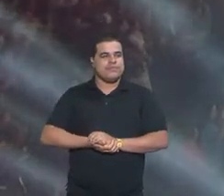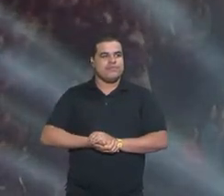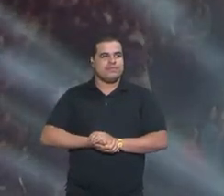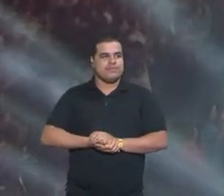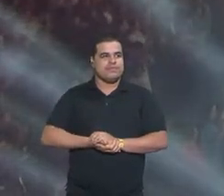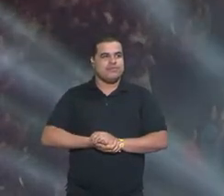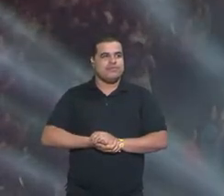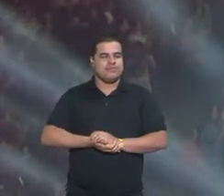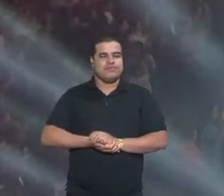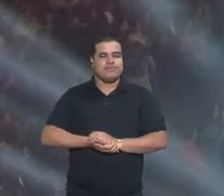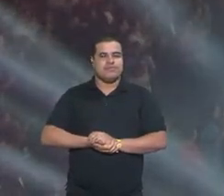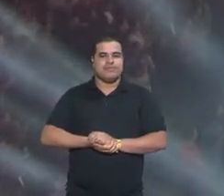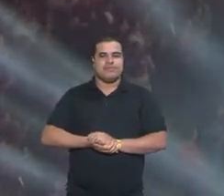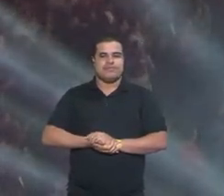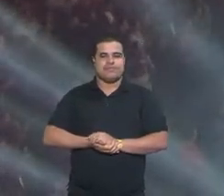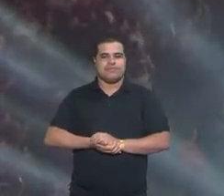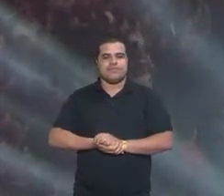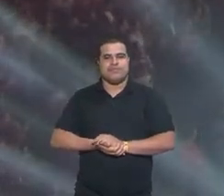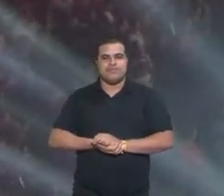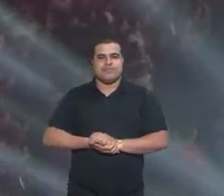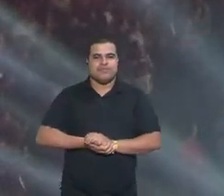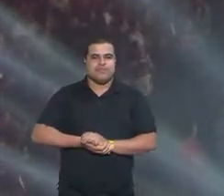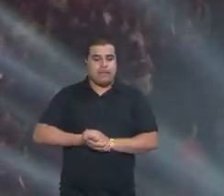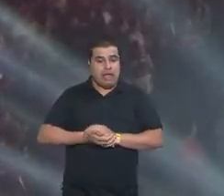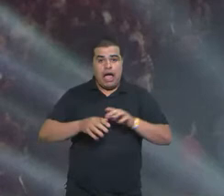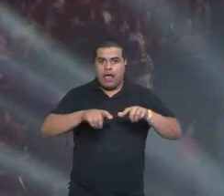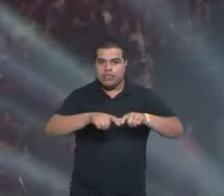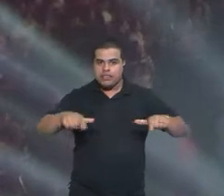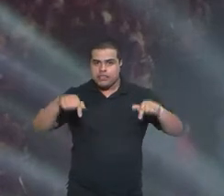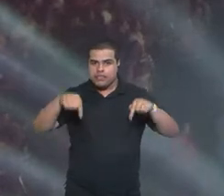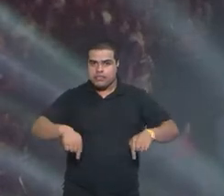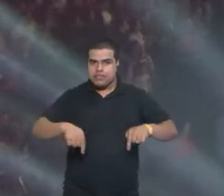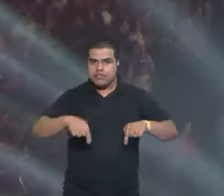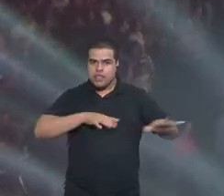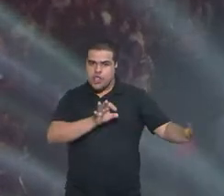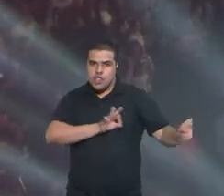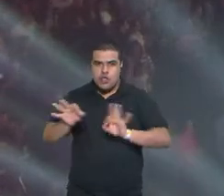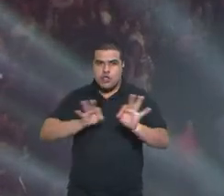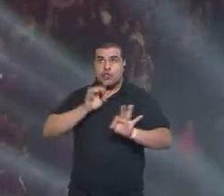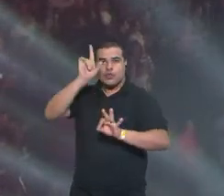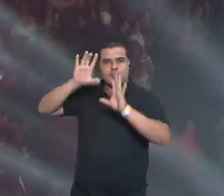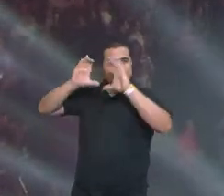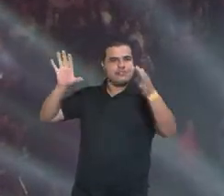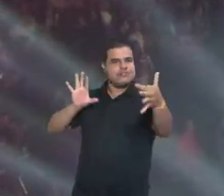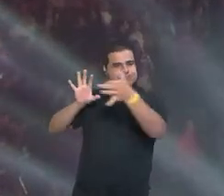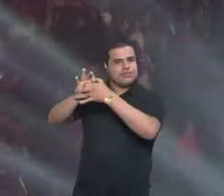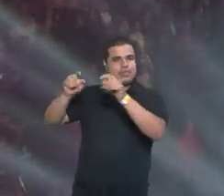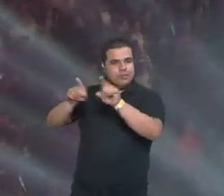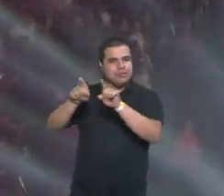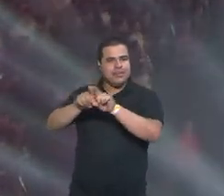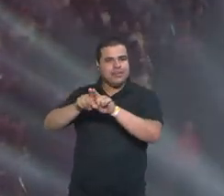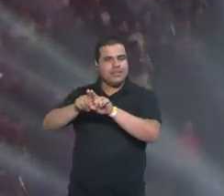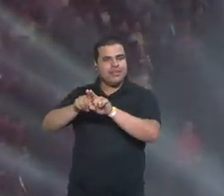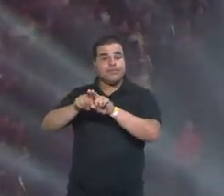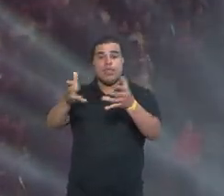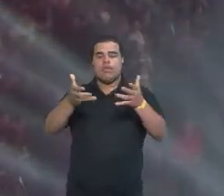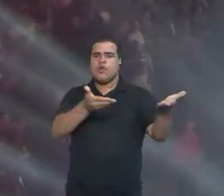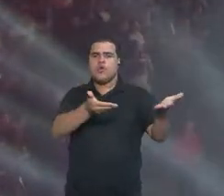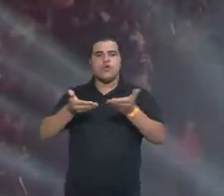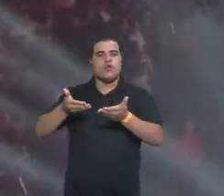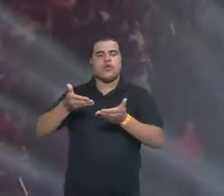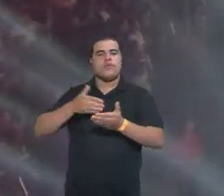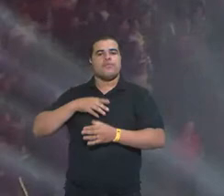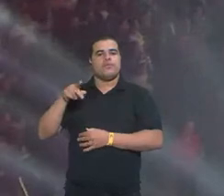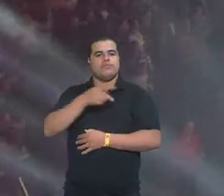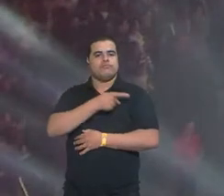aí O que é ligado na terra É isso aí eu quero fazer um convite